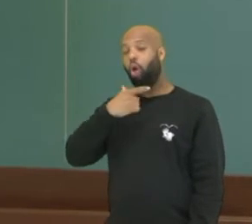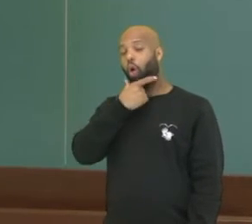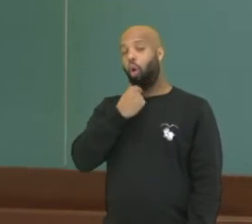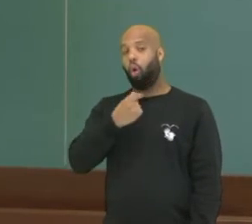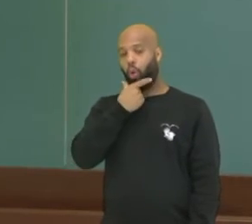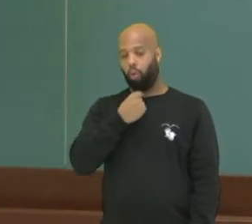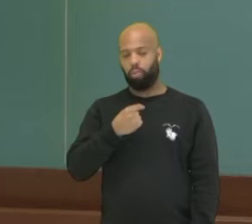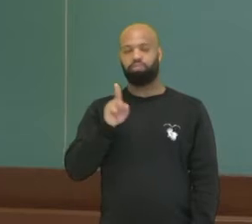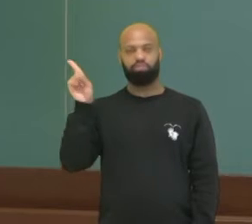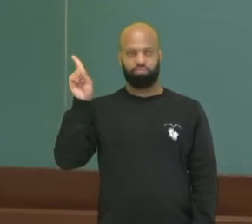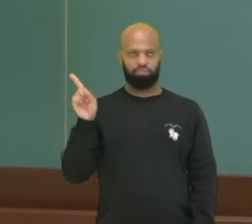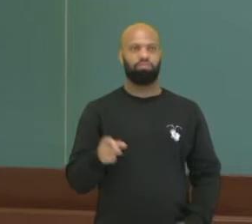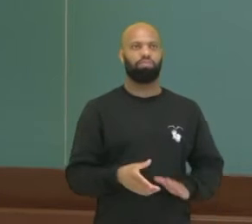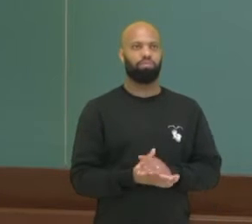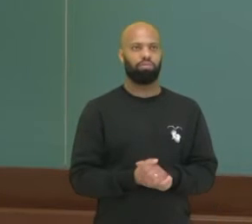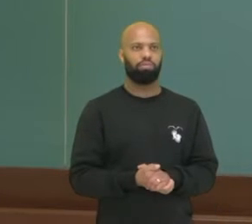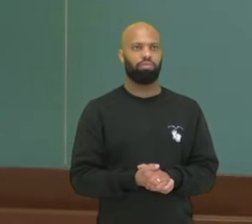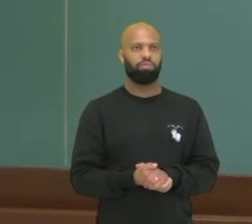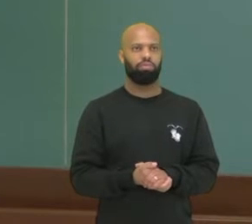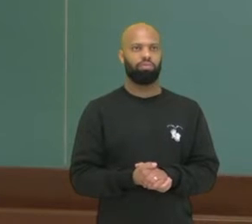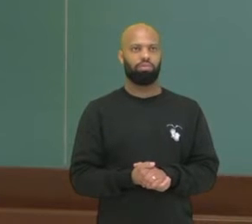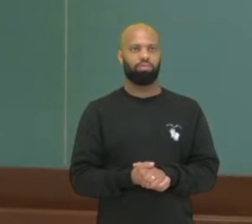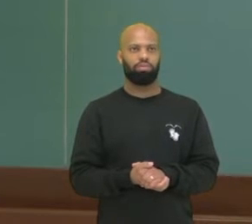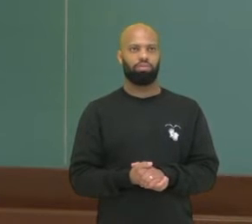sexo masculino.